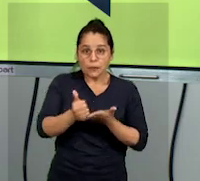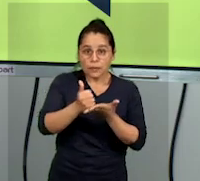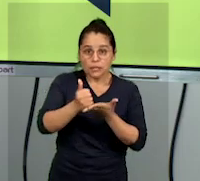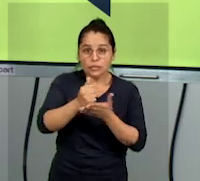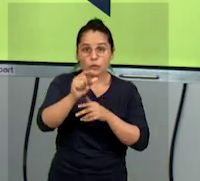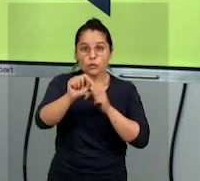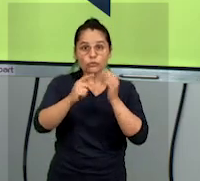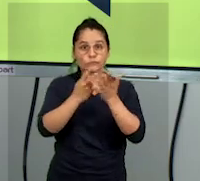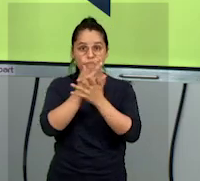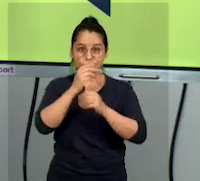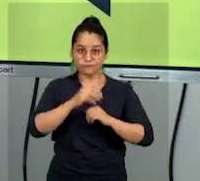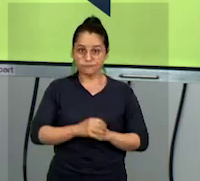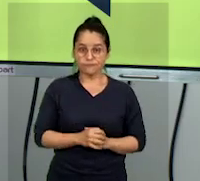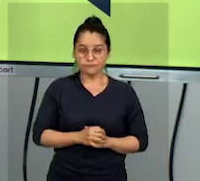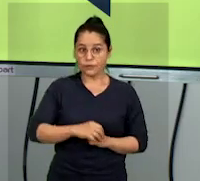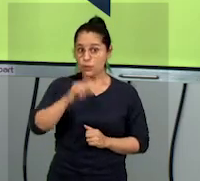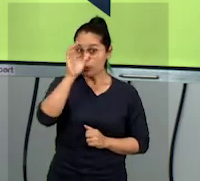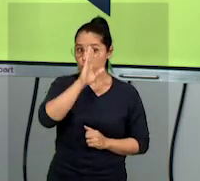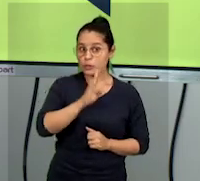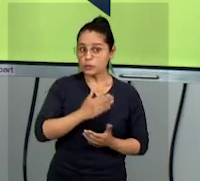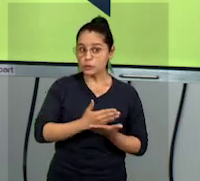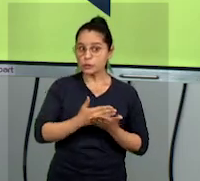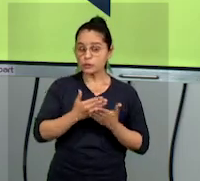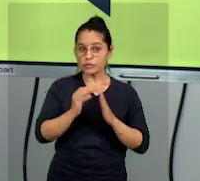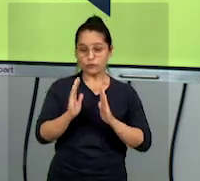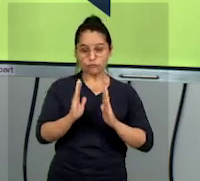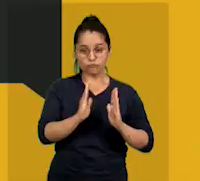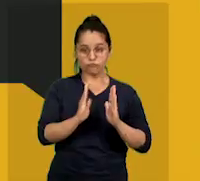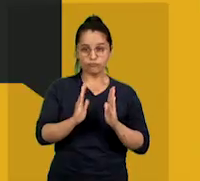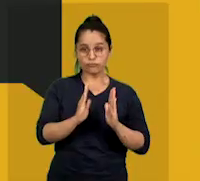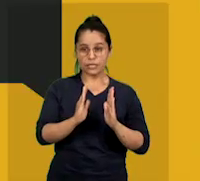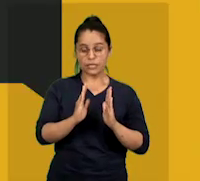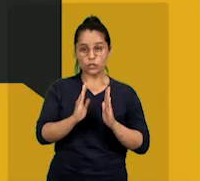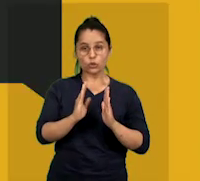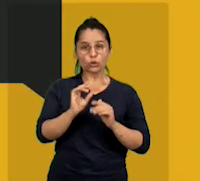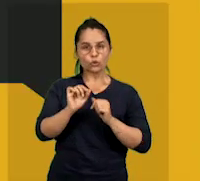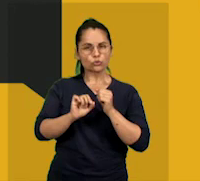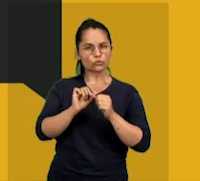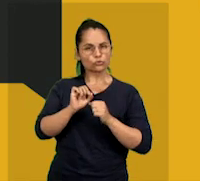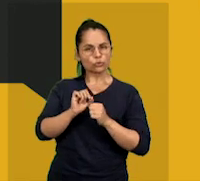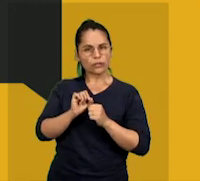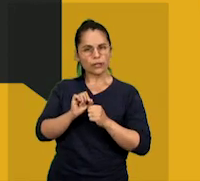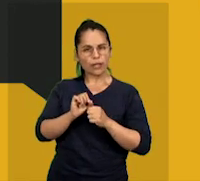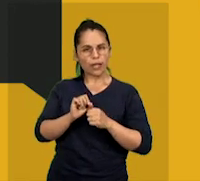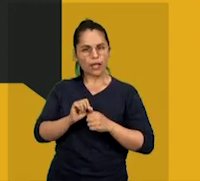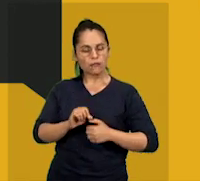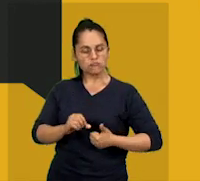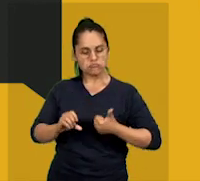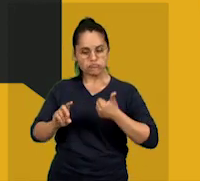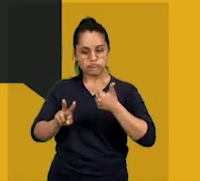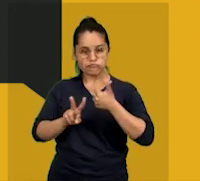Basicamente, o Brasil passava no período regencial, que é o governo anterior a ele,